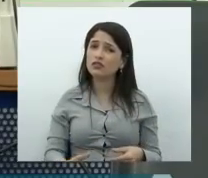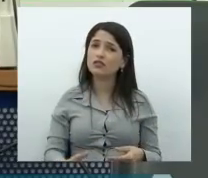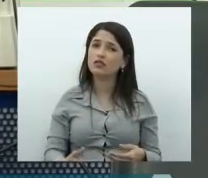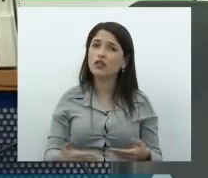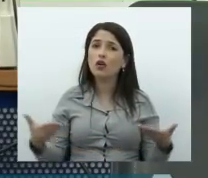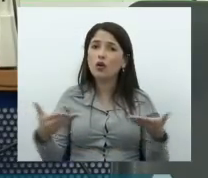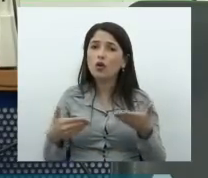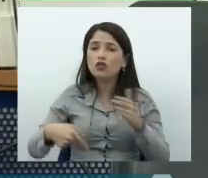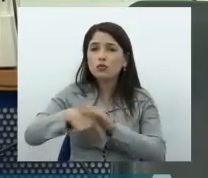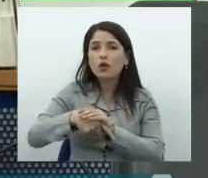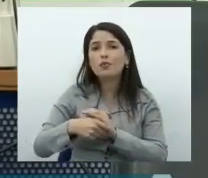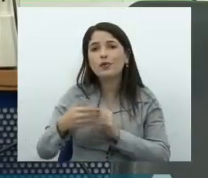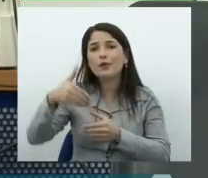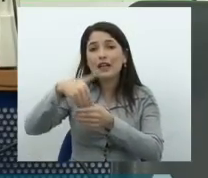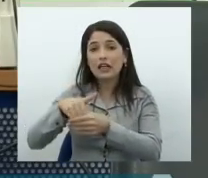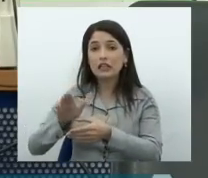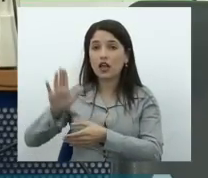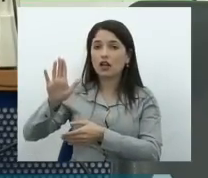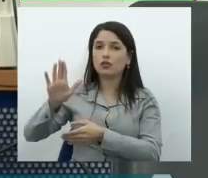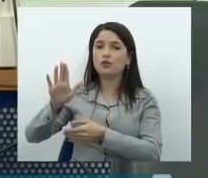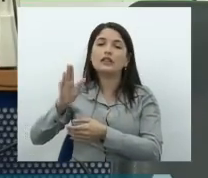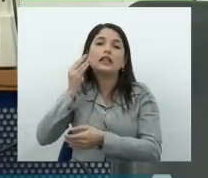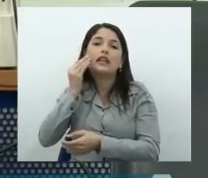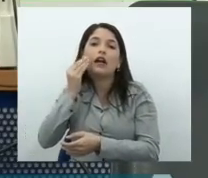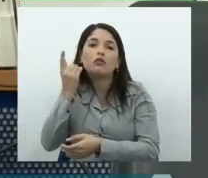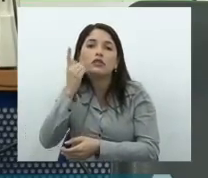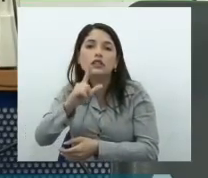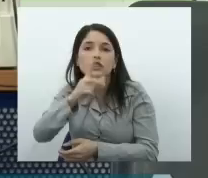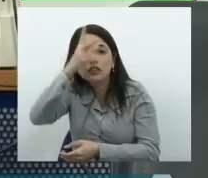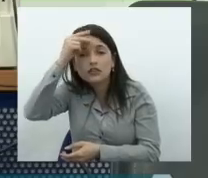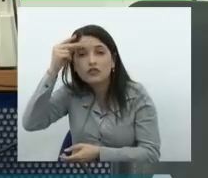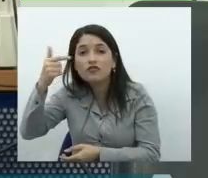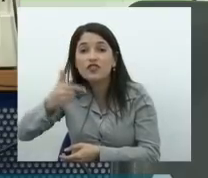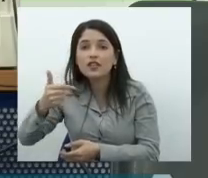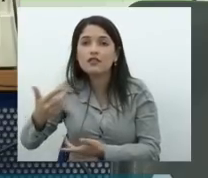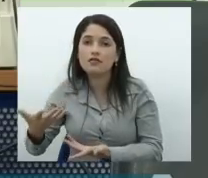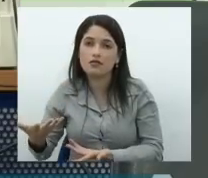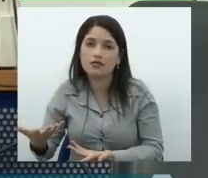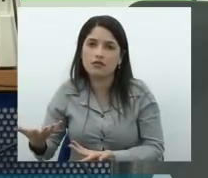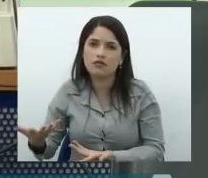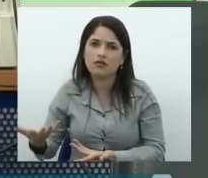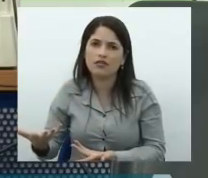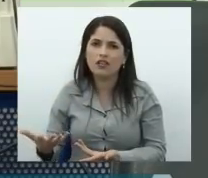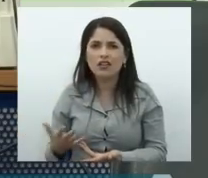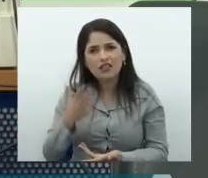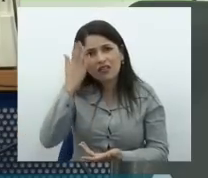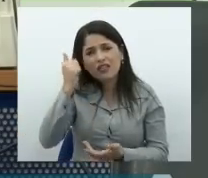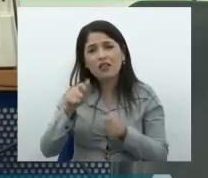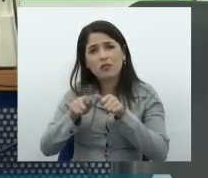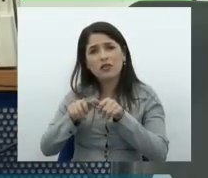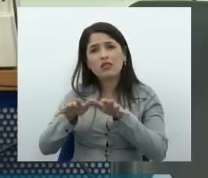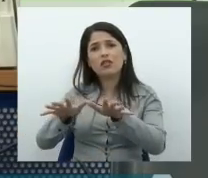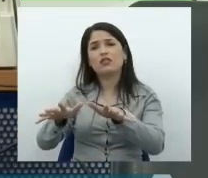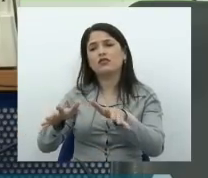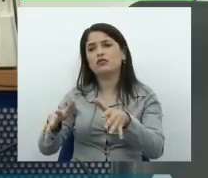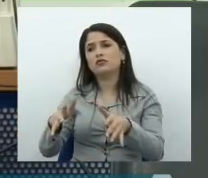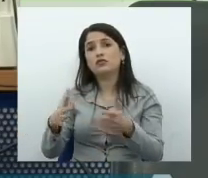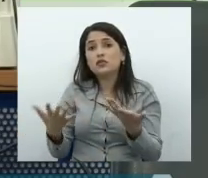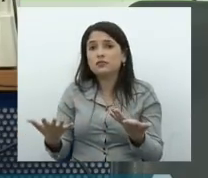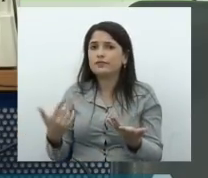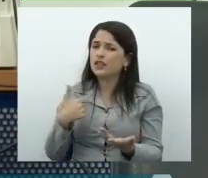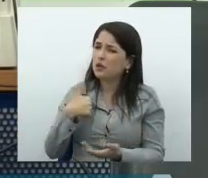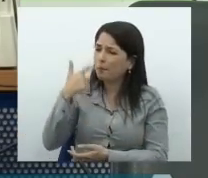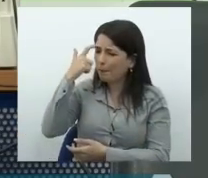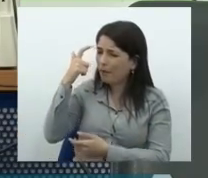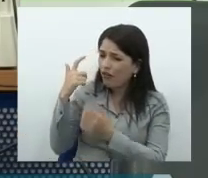isso, é uma incompetência que pensam ainda que pode levar a Guarulhos. Guti, eu penso